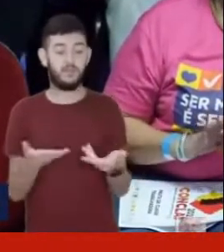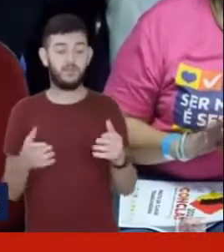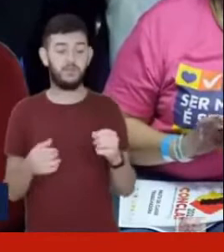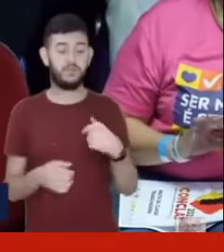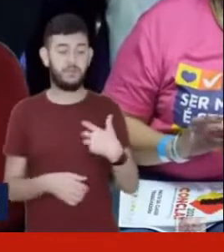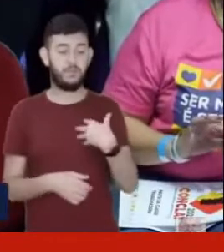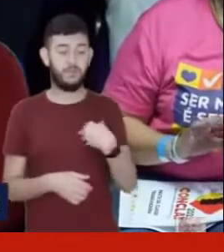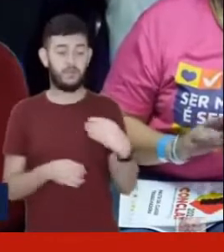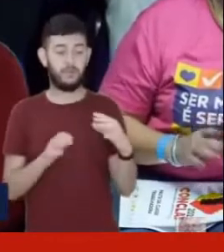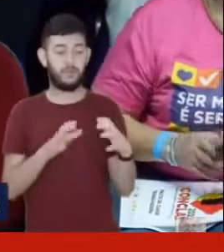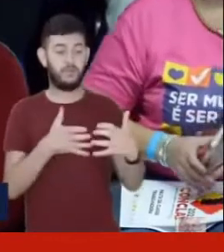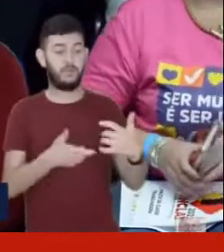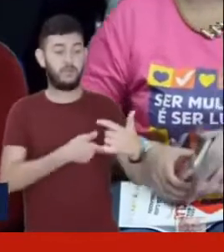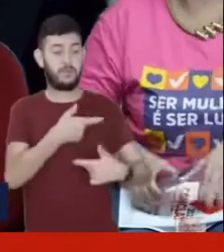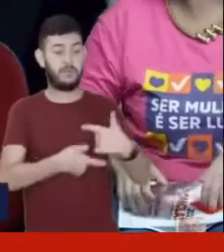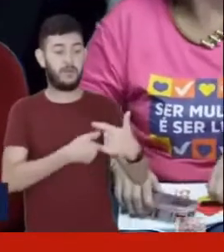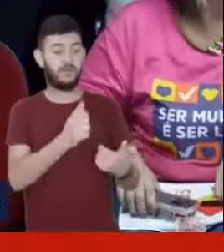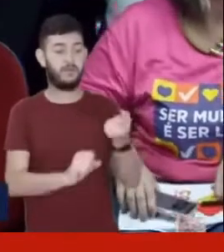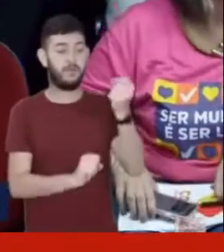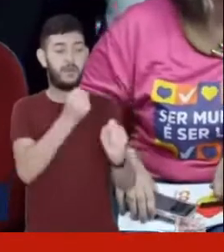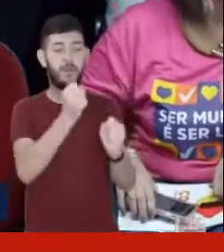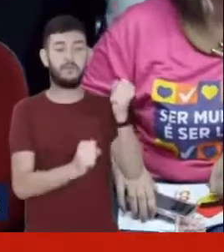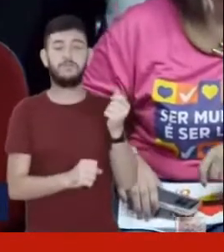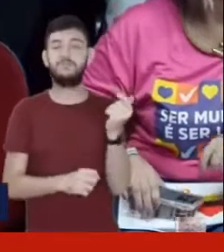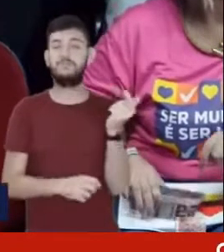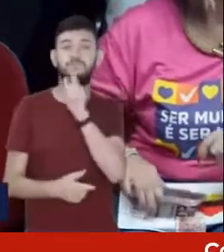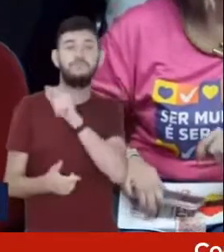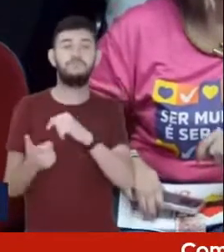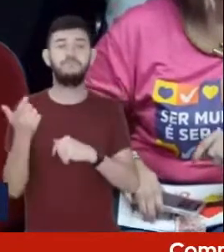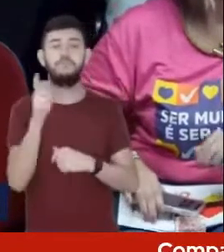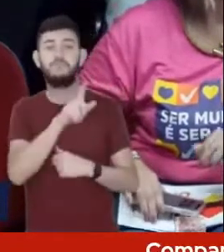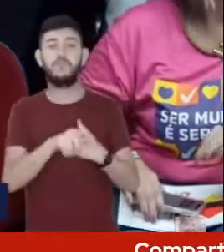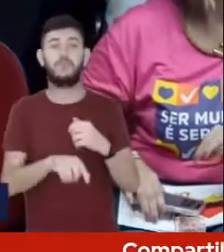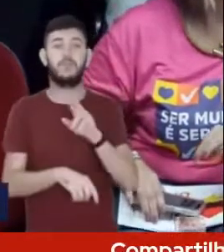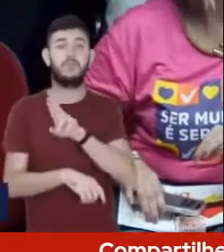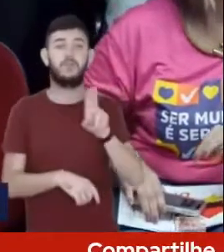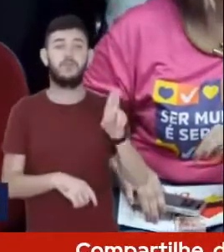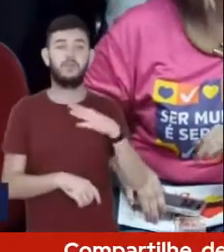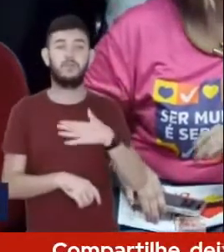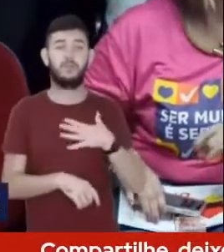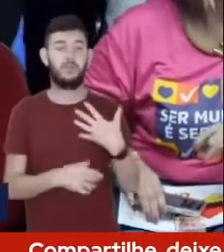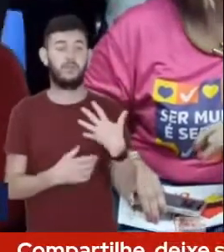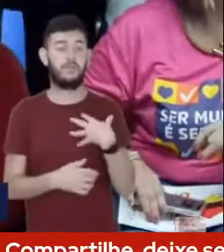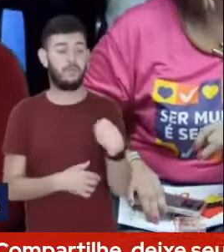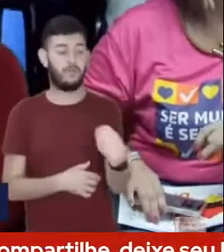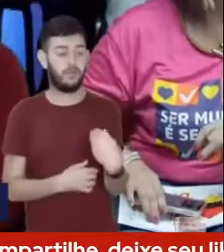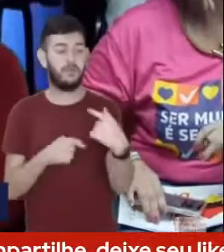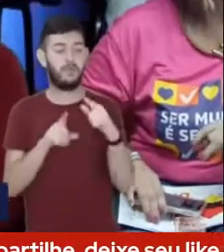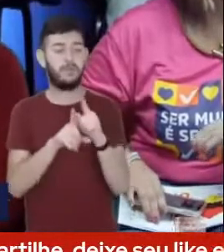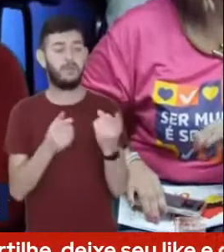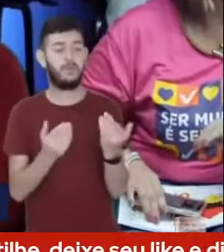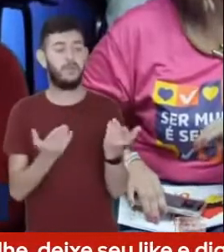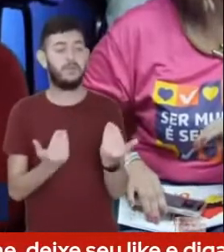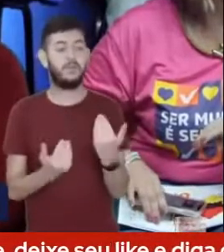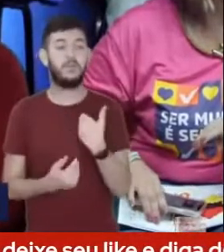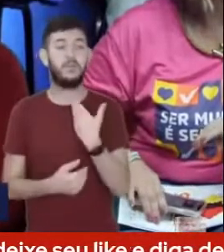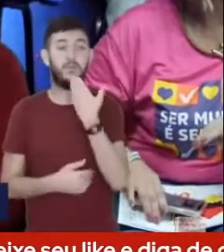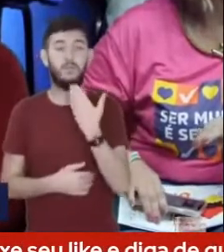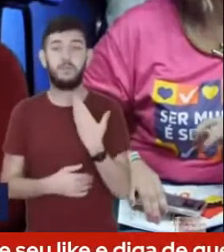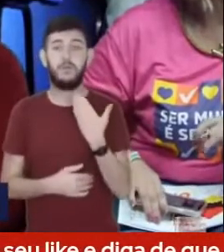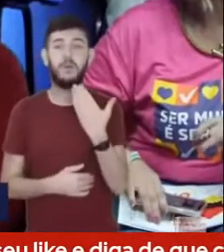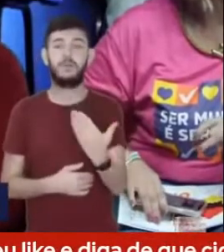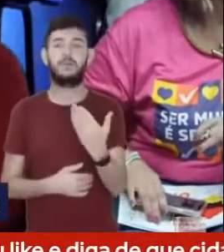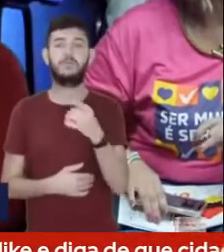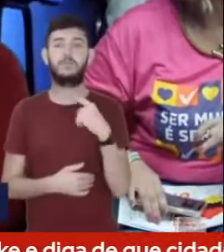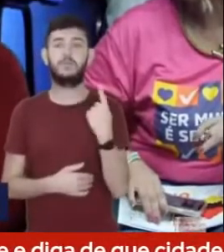conseguido. Então, em nome dele, em nome da juventude, eu peço que a gente volte com os